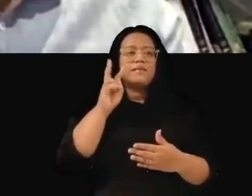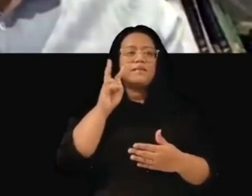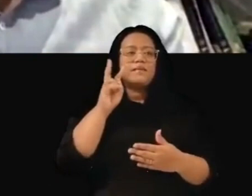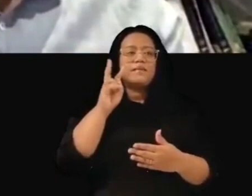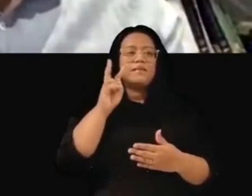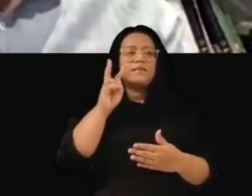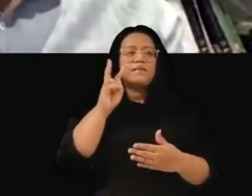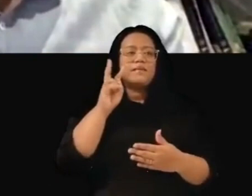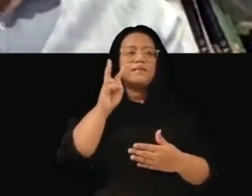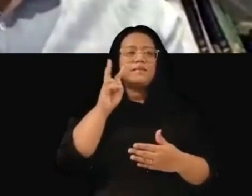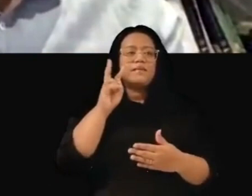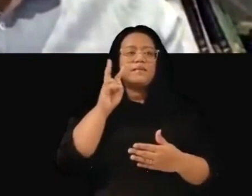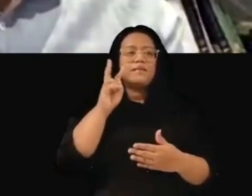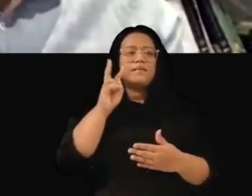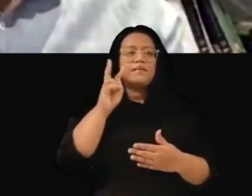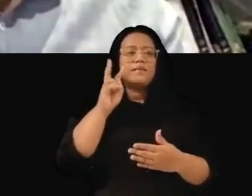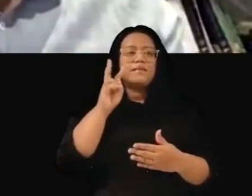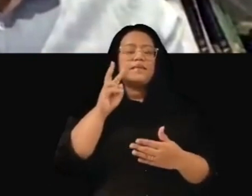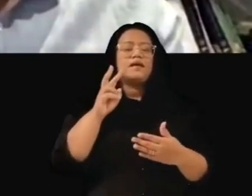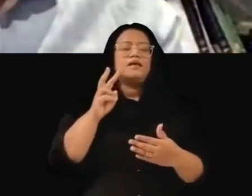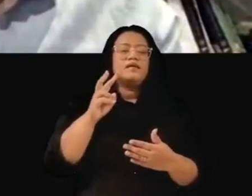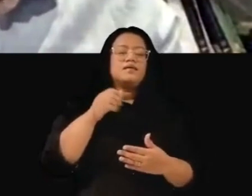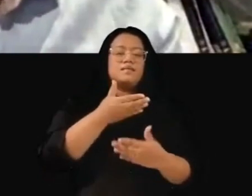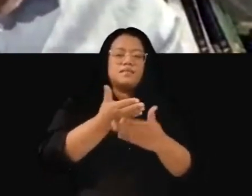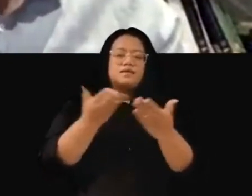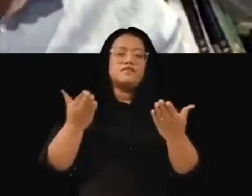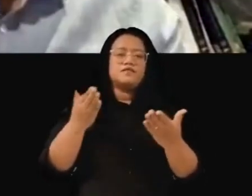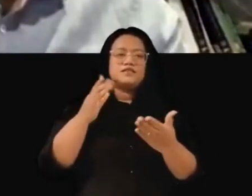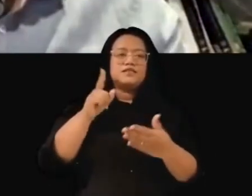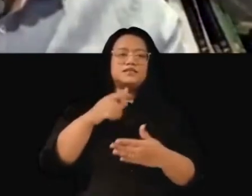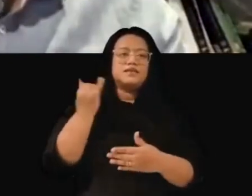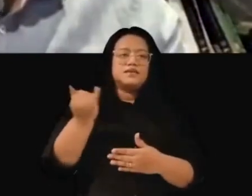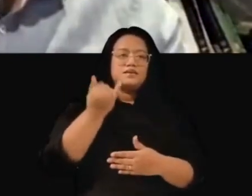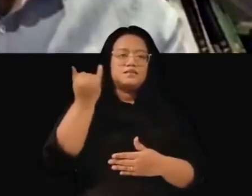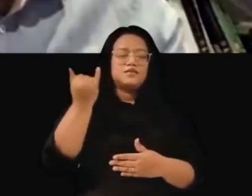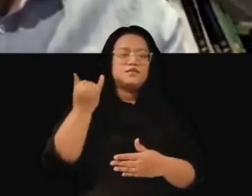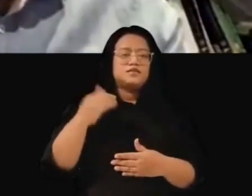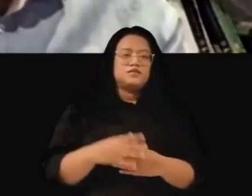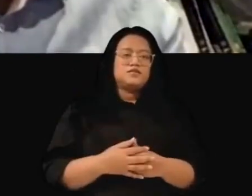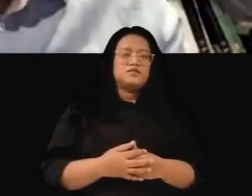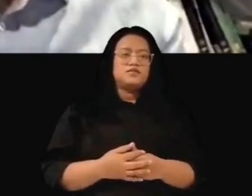a mão fechada à boca e, em seguida, leva a caneca novamente à boca. E por que